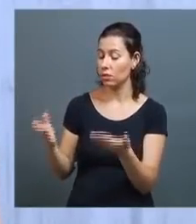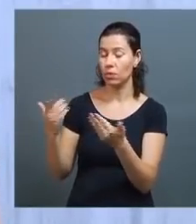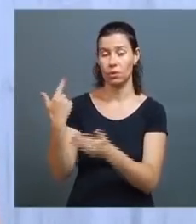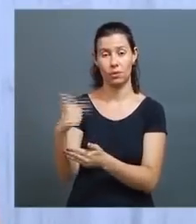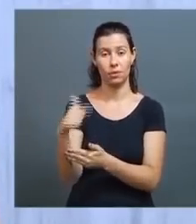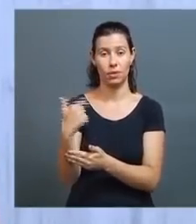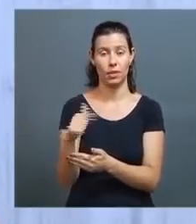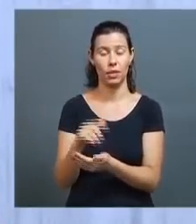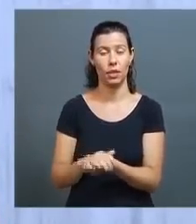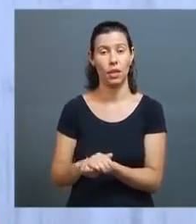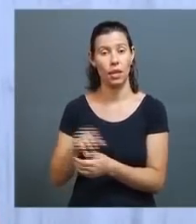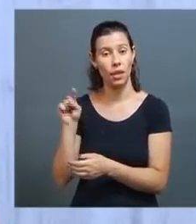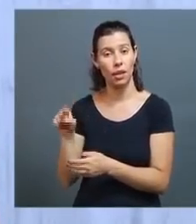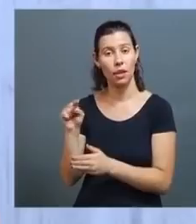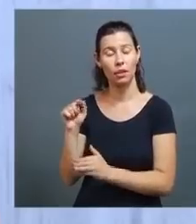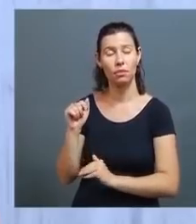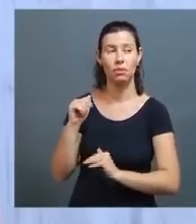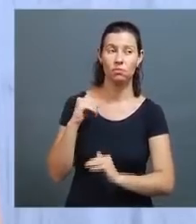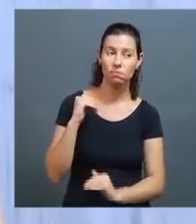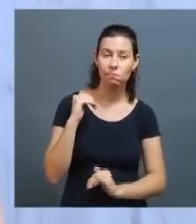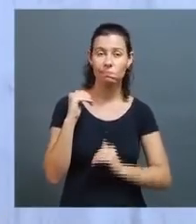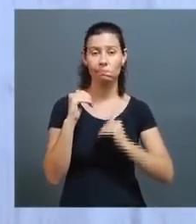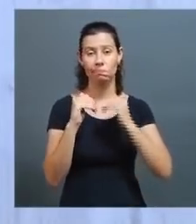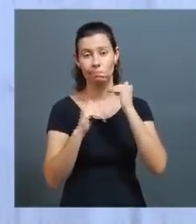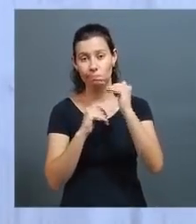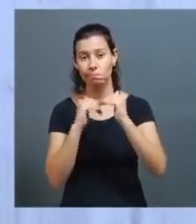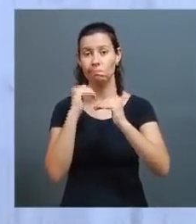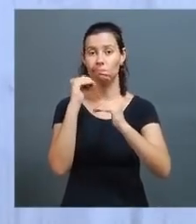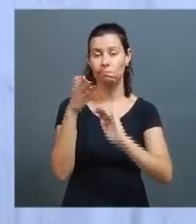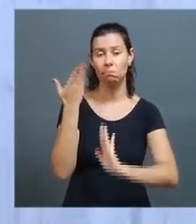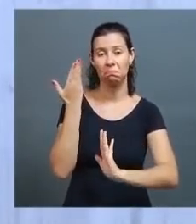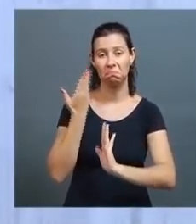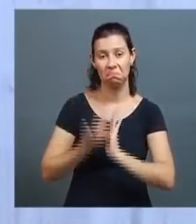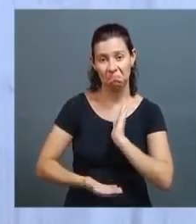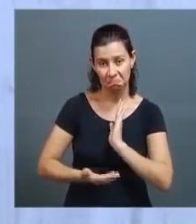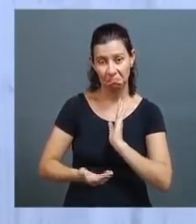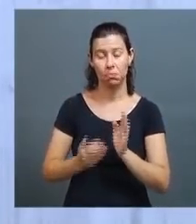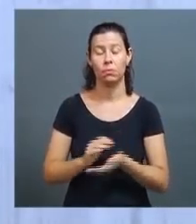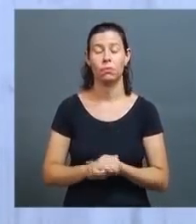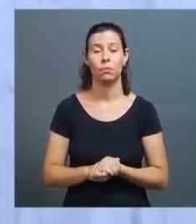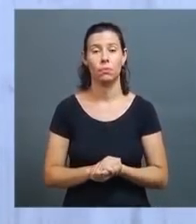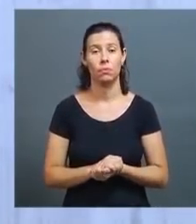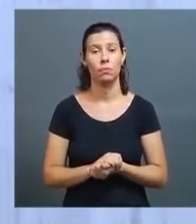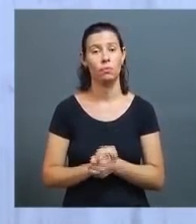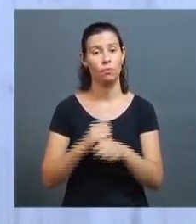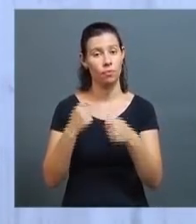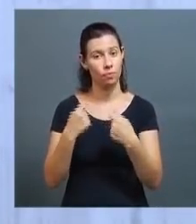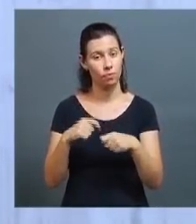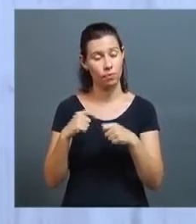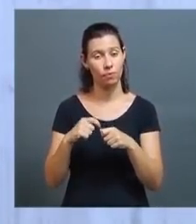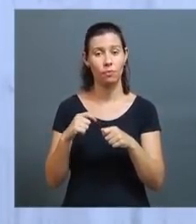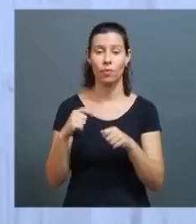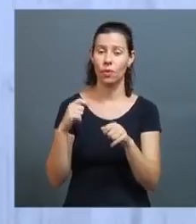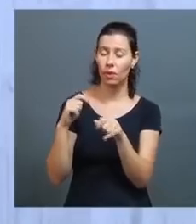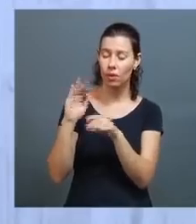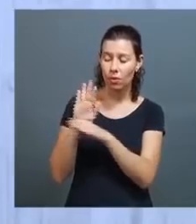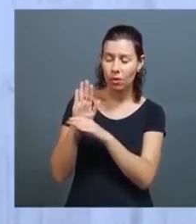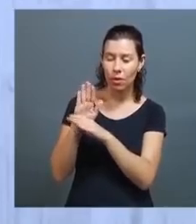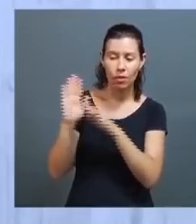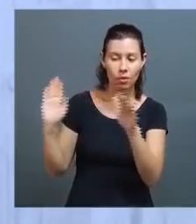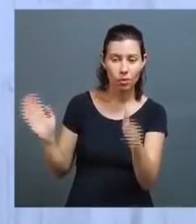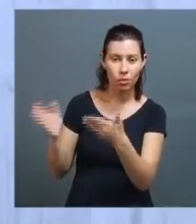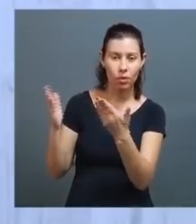da criança passar por todas as etapas, a gente pode começar a ter problemas no momento da leitura, da escrita. Então, eu